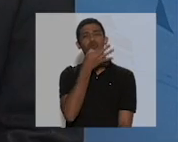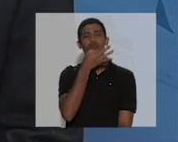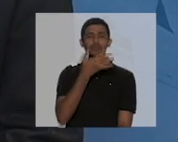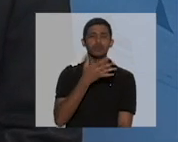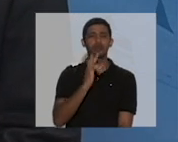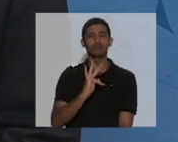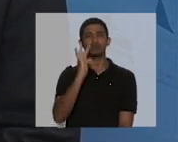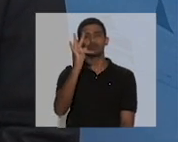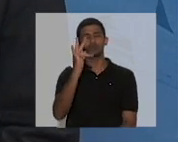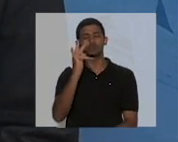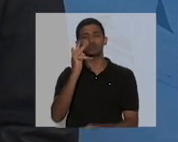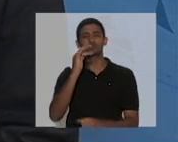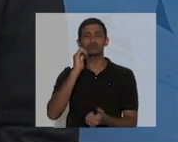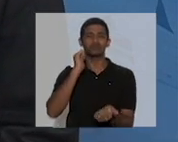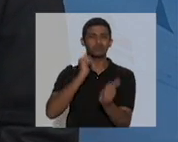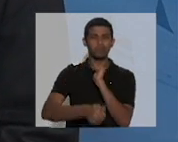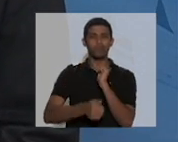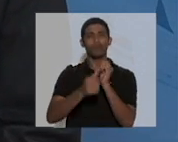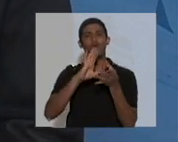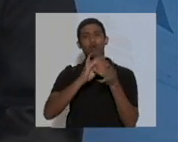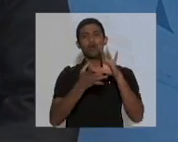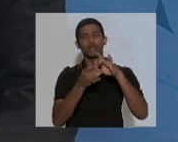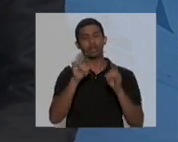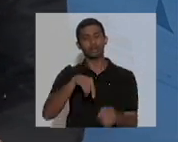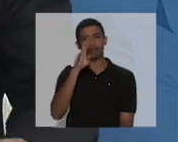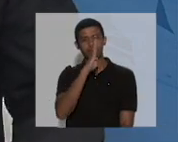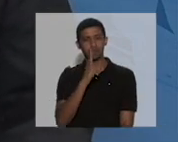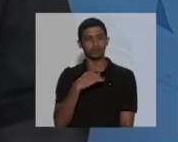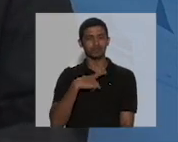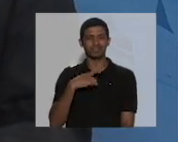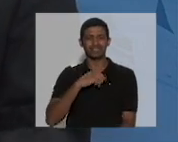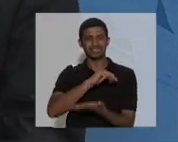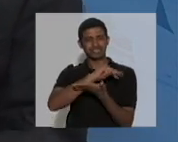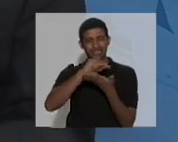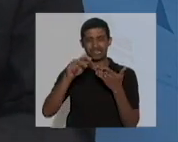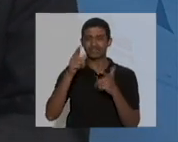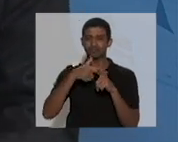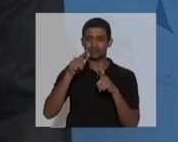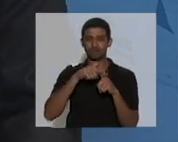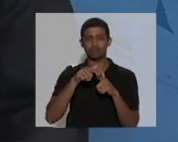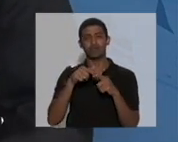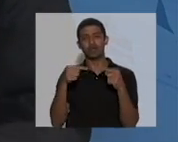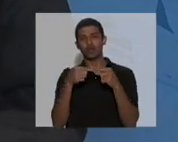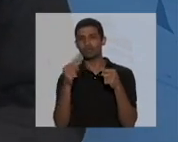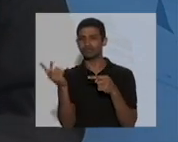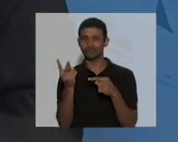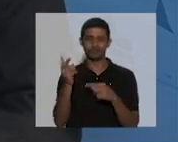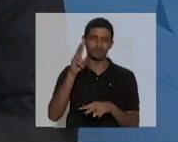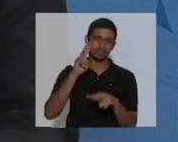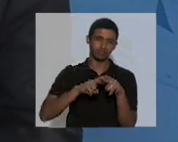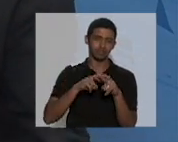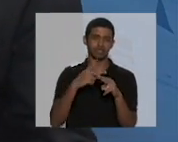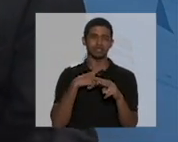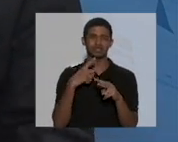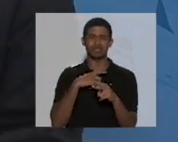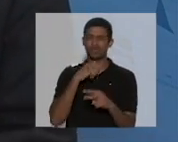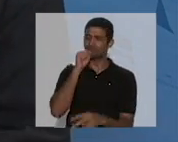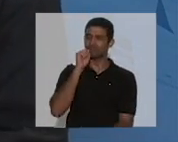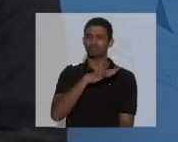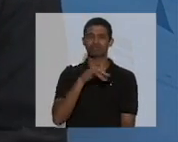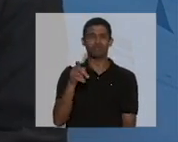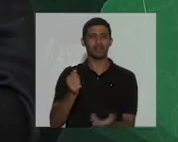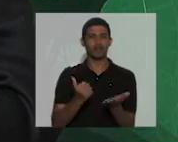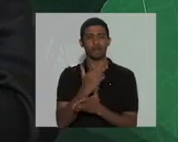Qual é o futuro do esporte olímpico no Brasil com esse imbróglio todo, a prisão do Nussmann, do Griner, acusação de compra de